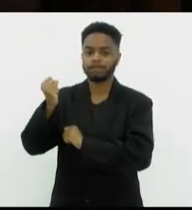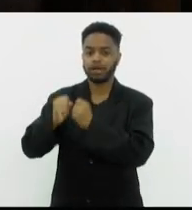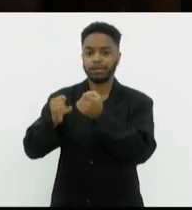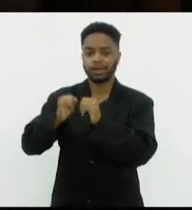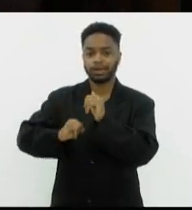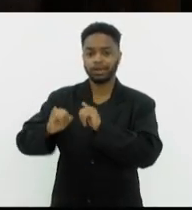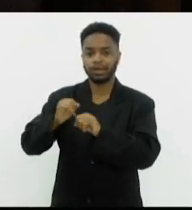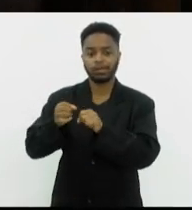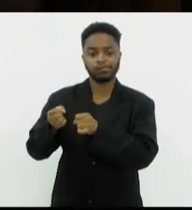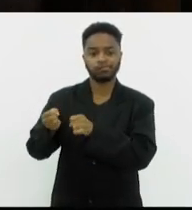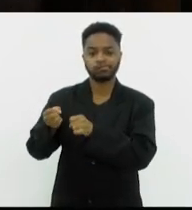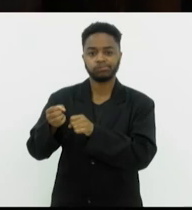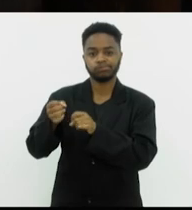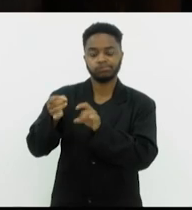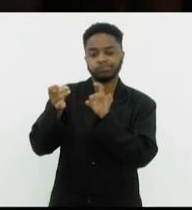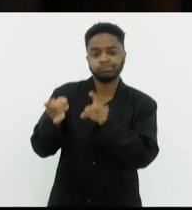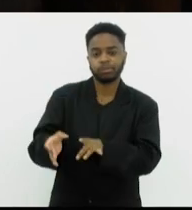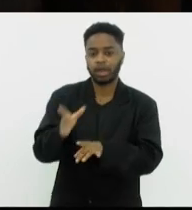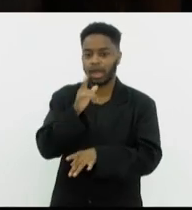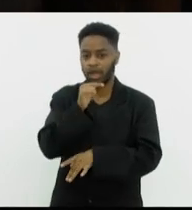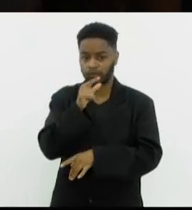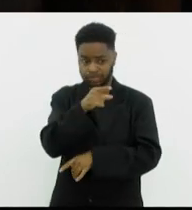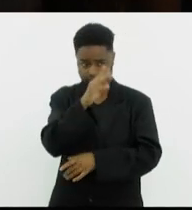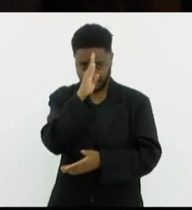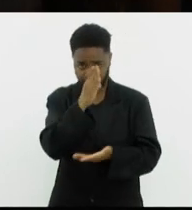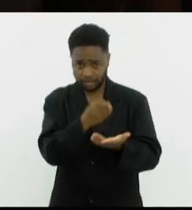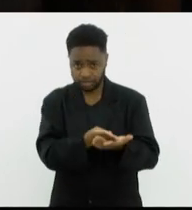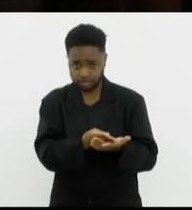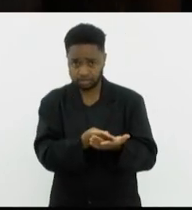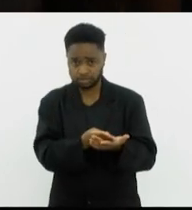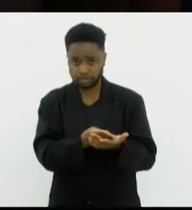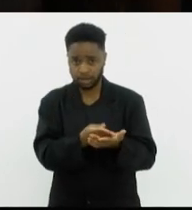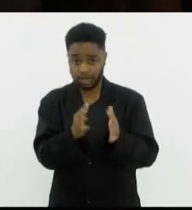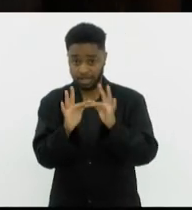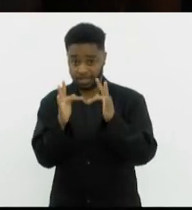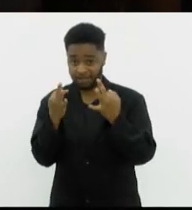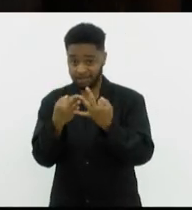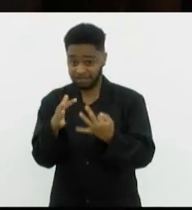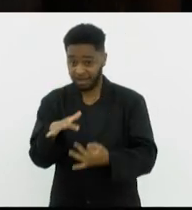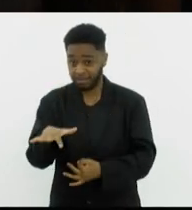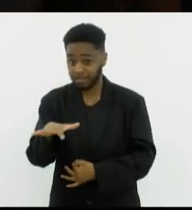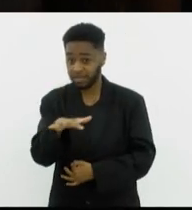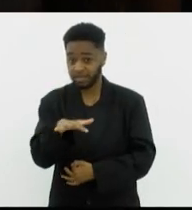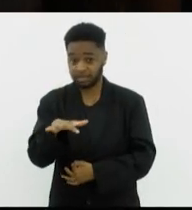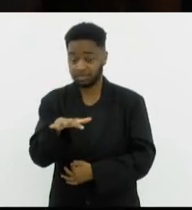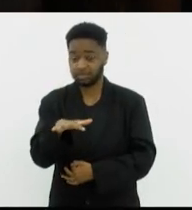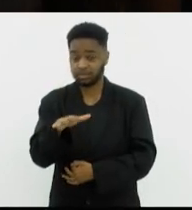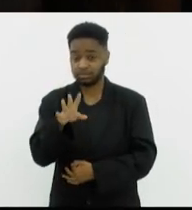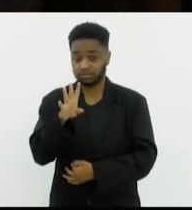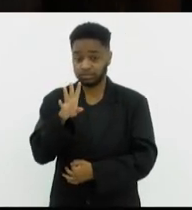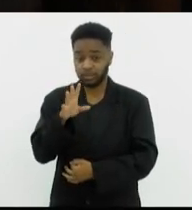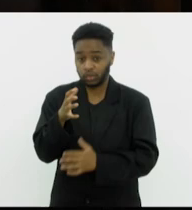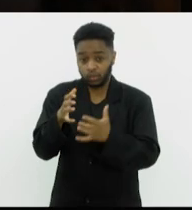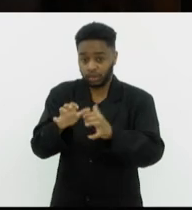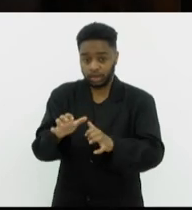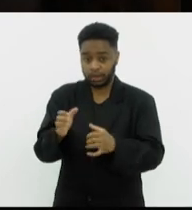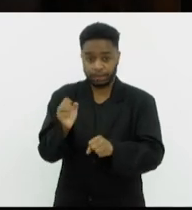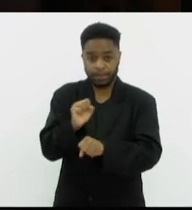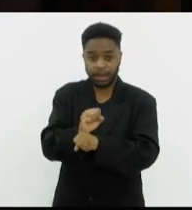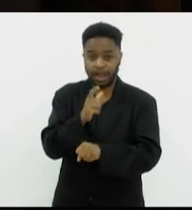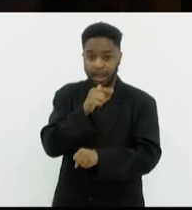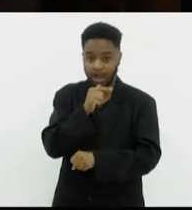região. O senhor acredita que as famílias, ao resistir a esse fechamento,